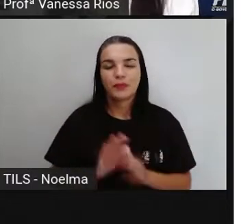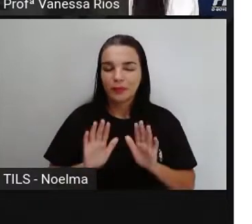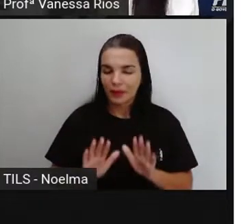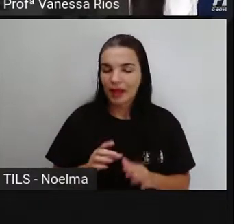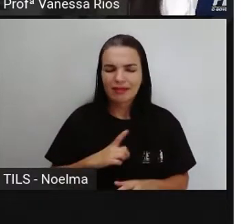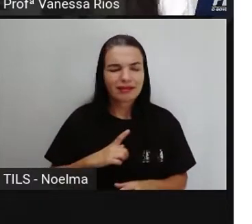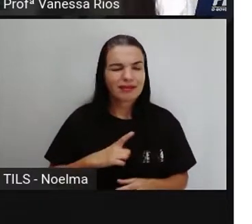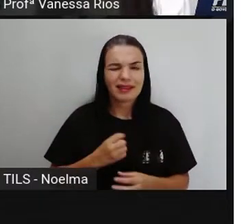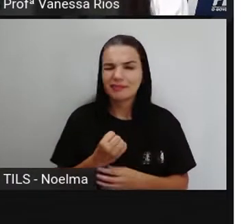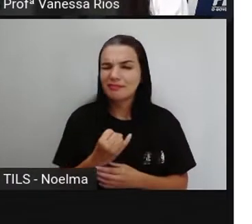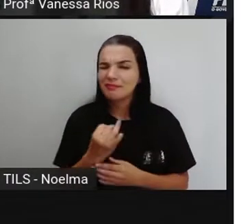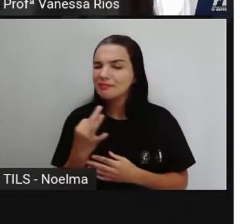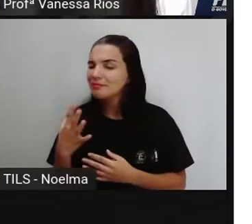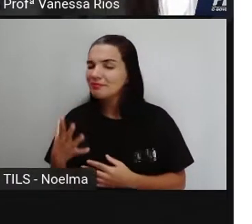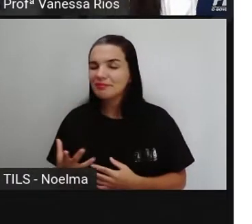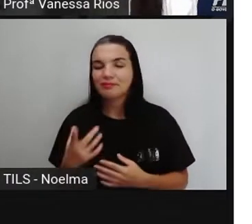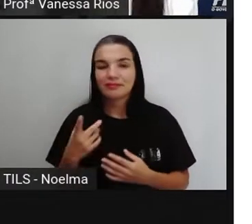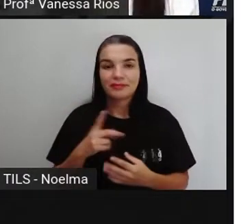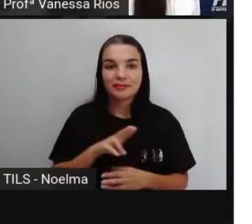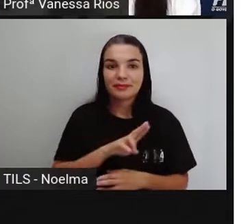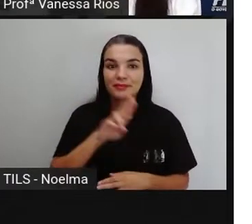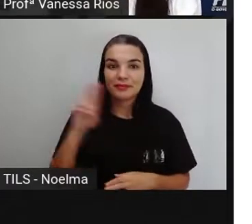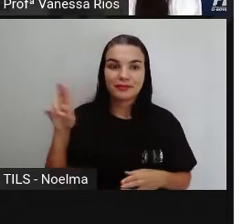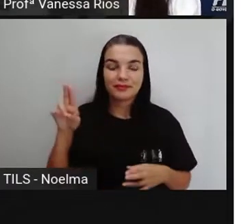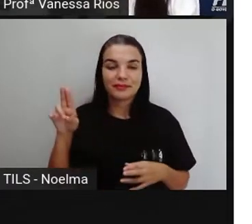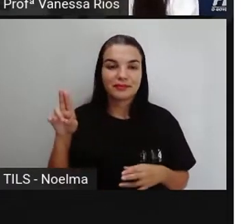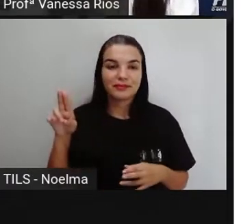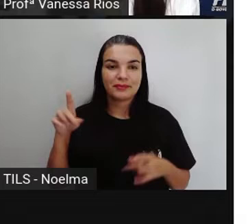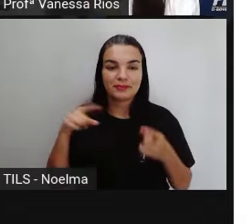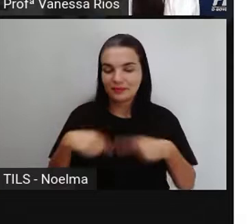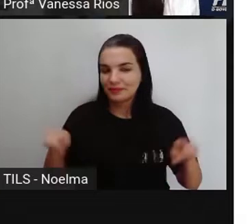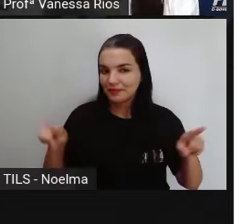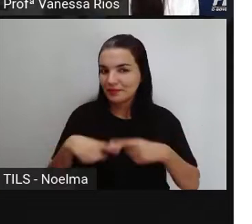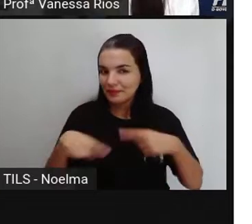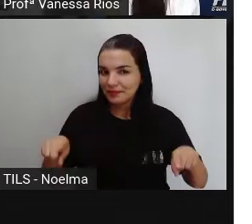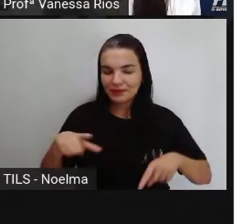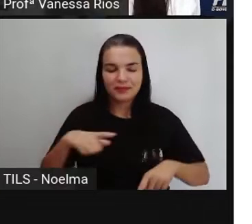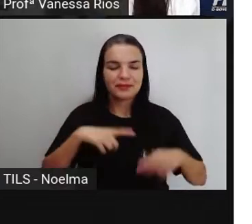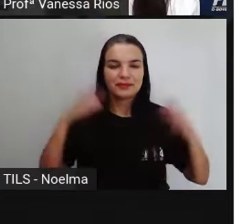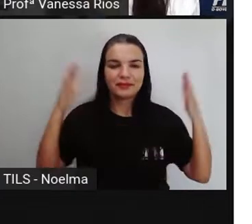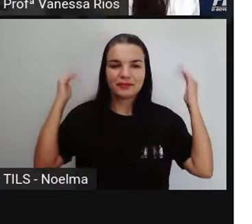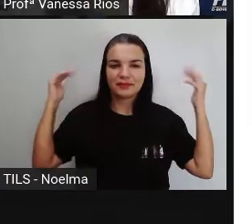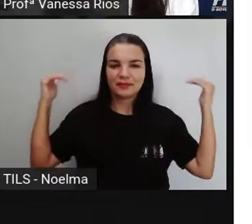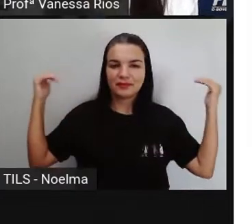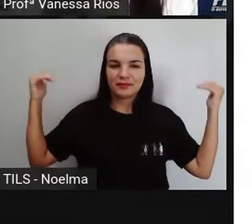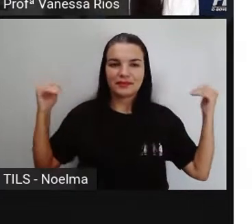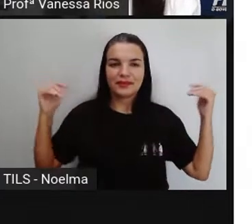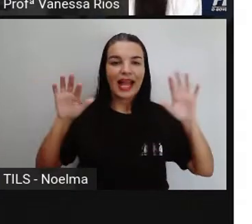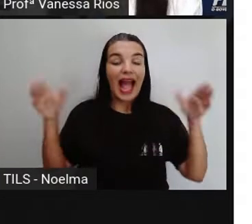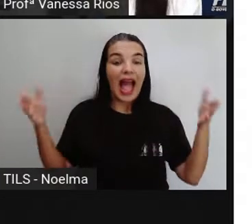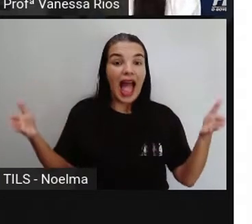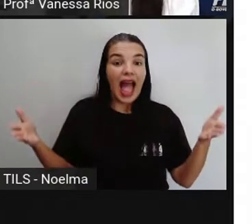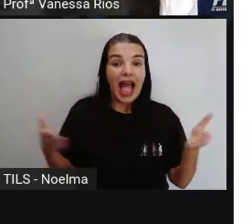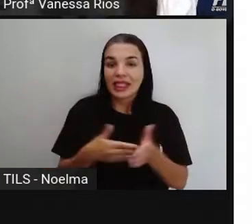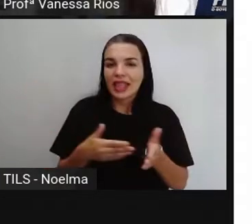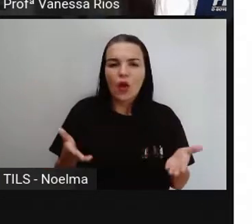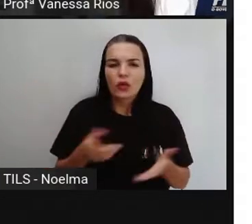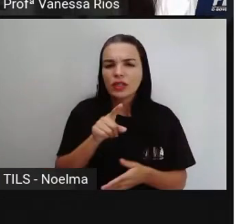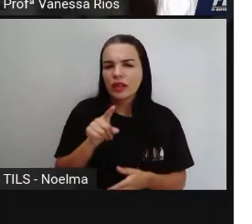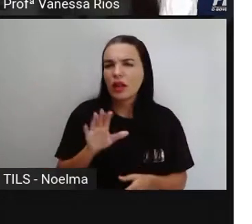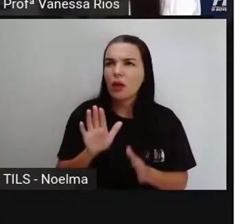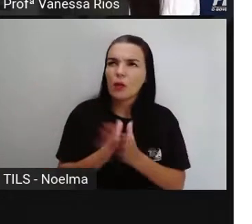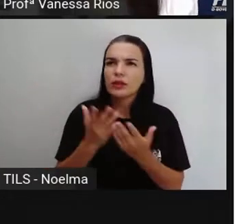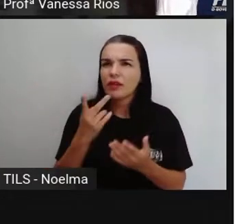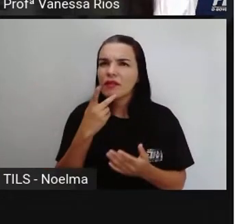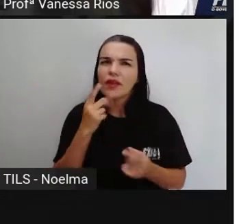vários nomes da música se tornaram famosos e até hoje a gente observa quando vai falar de